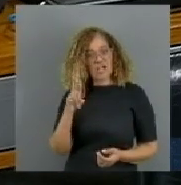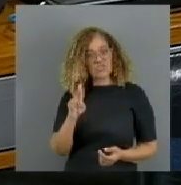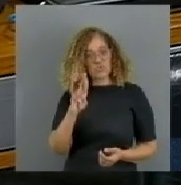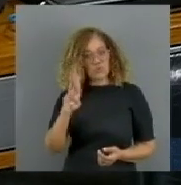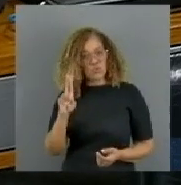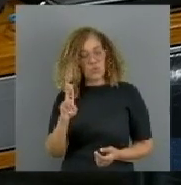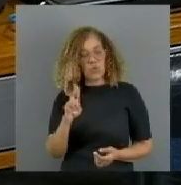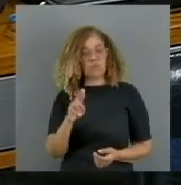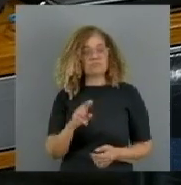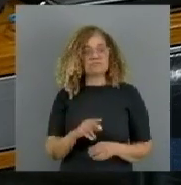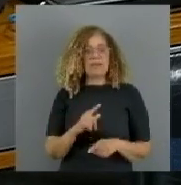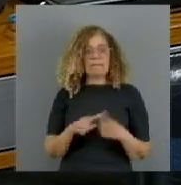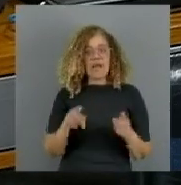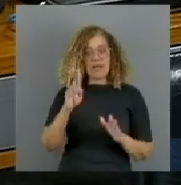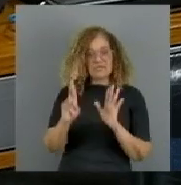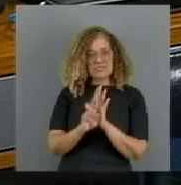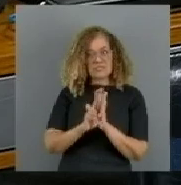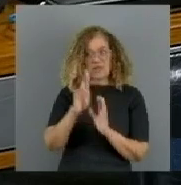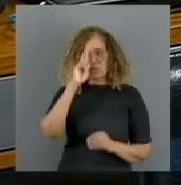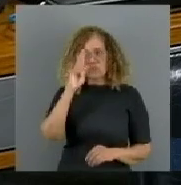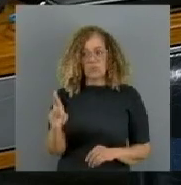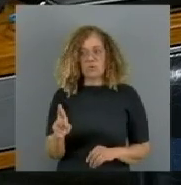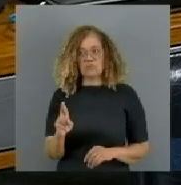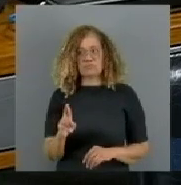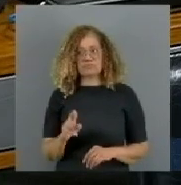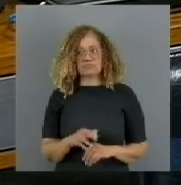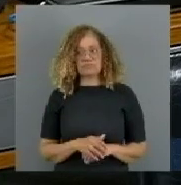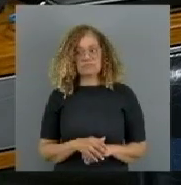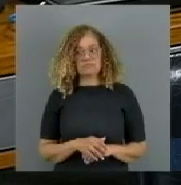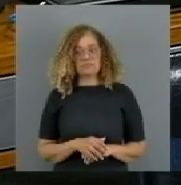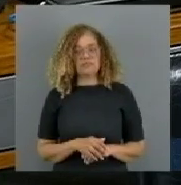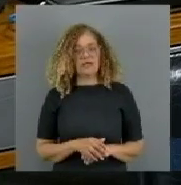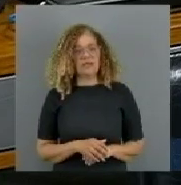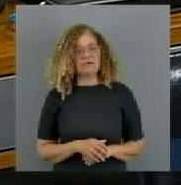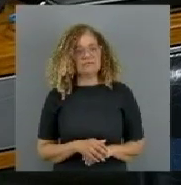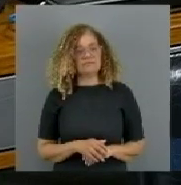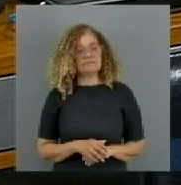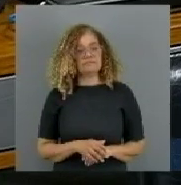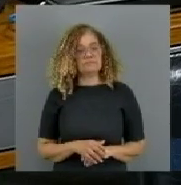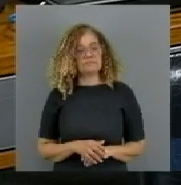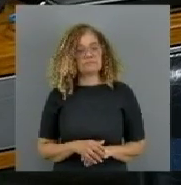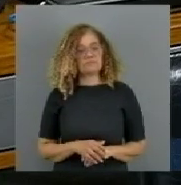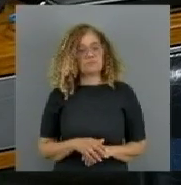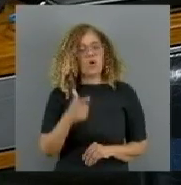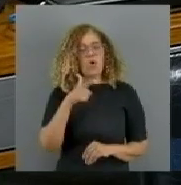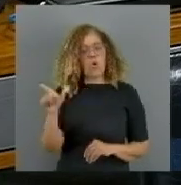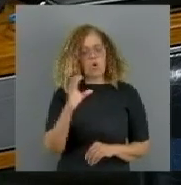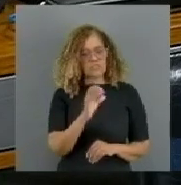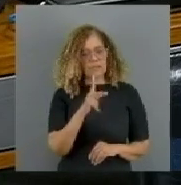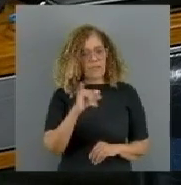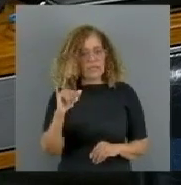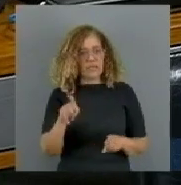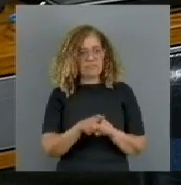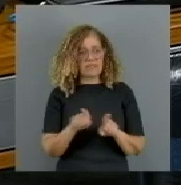senhor não participou, mas o senhor foi o autor, que é a CPI da pandemia. Outra foi a CPI do dia 8 de janeiro,